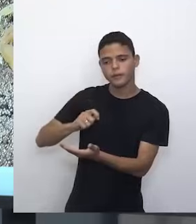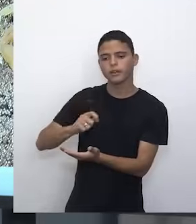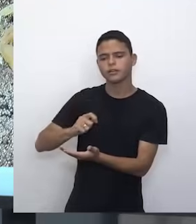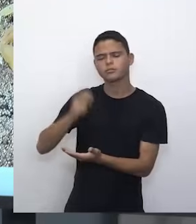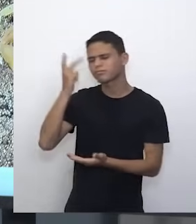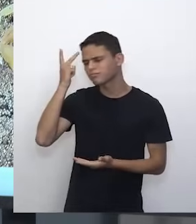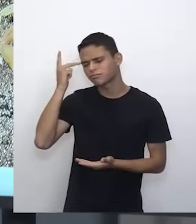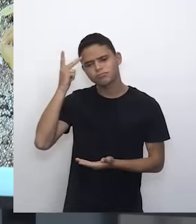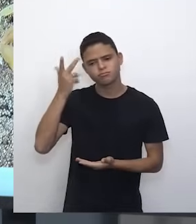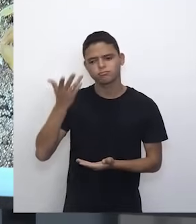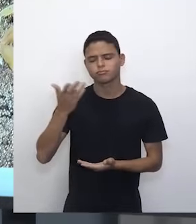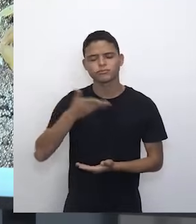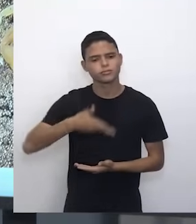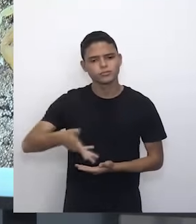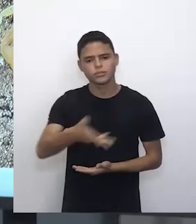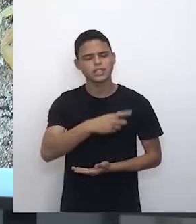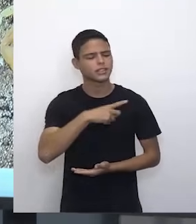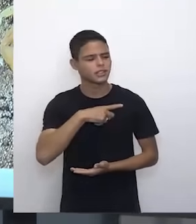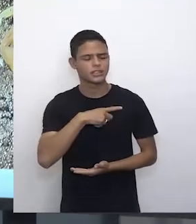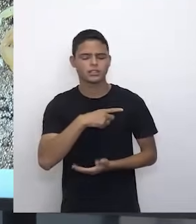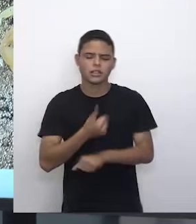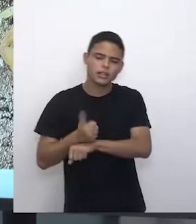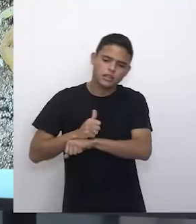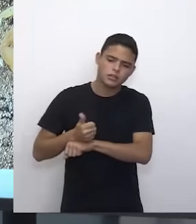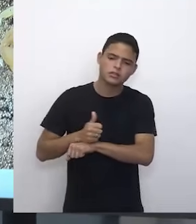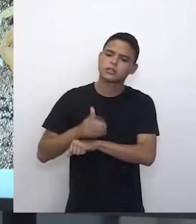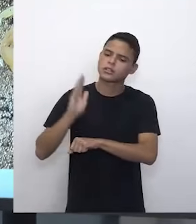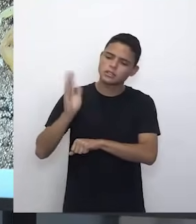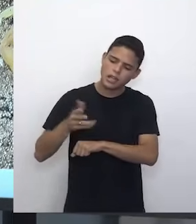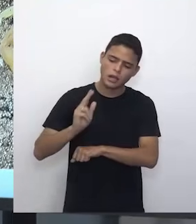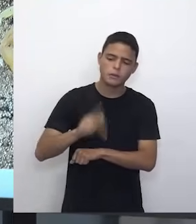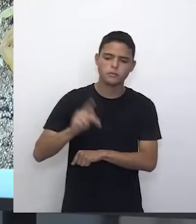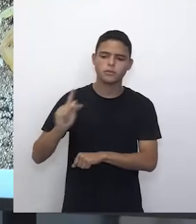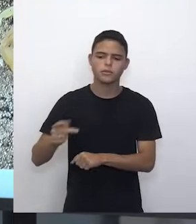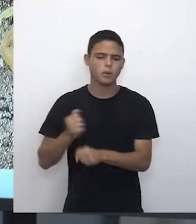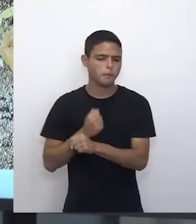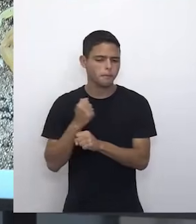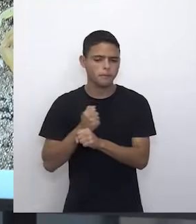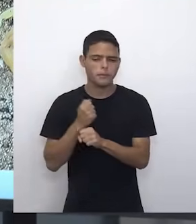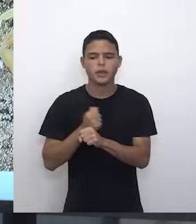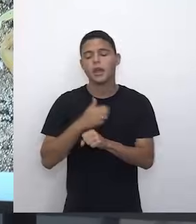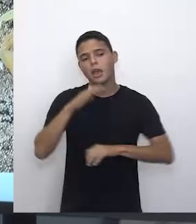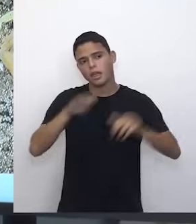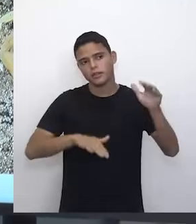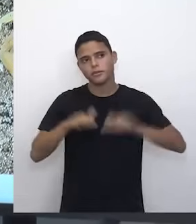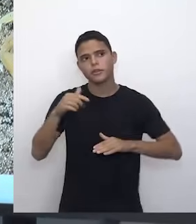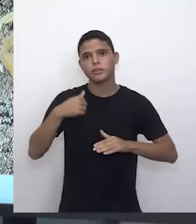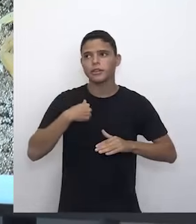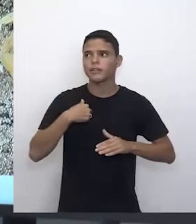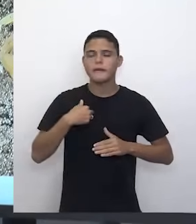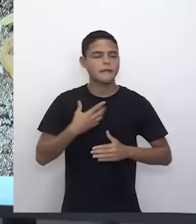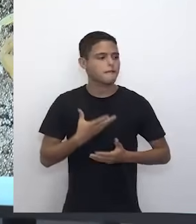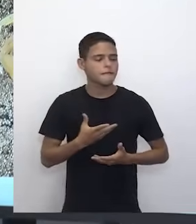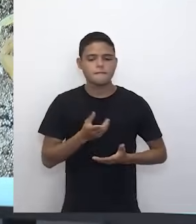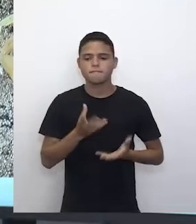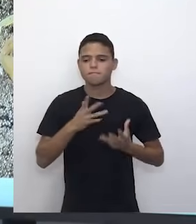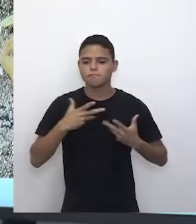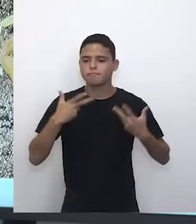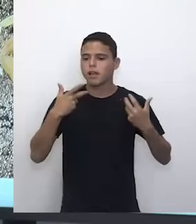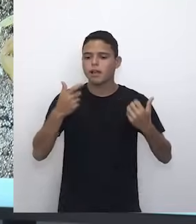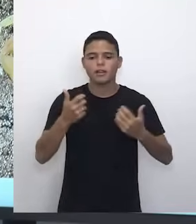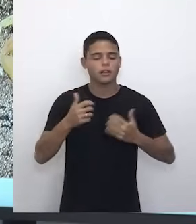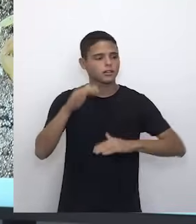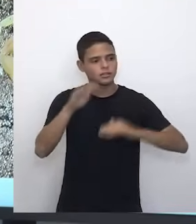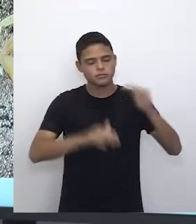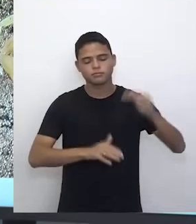professor Magno aqui, a gente já tem muito tempo de carreira como professor. Então a gente sabe, tem dia que a gente está inspirado e tem dia que a gente não está. Né? Assim, aqui também, às vezes eu